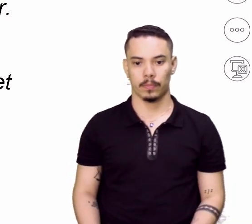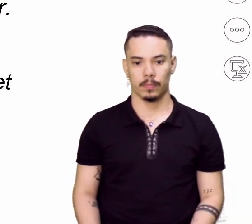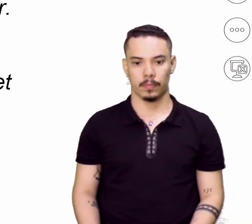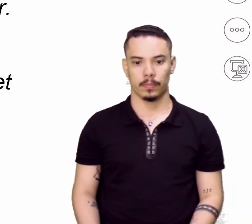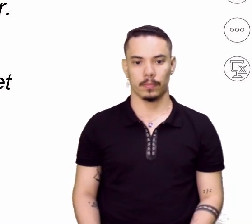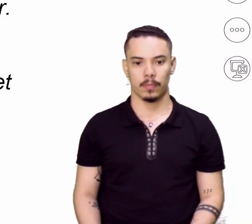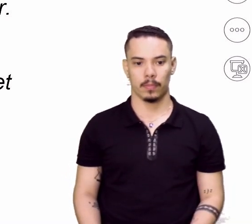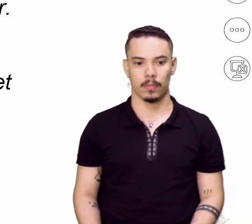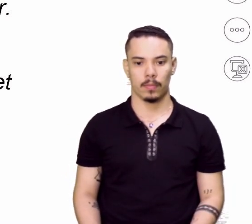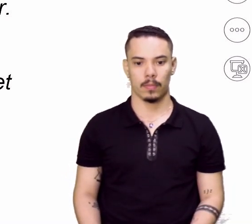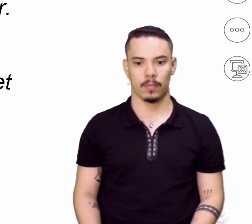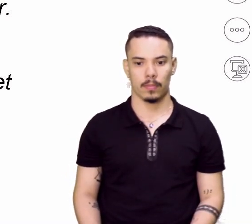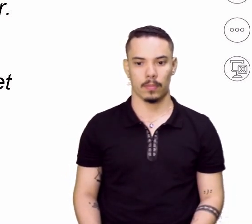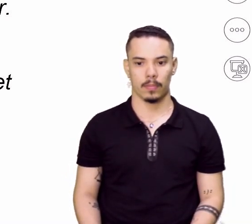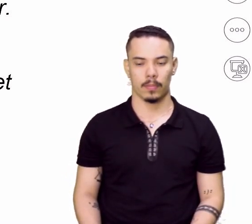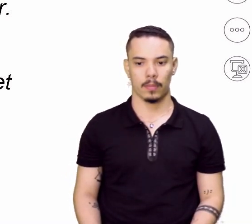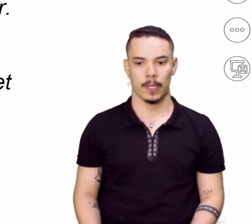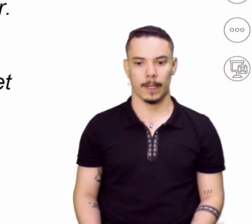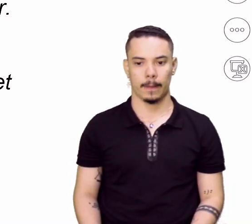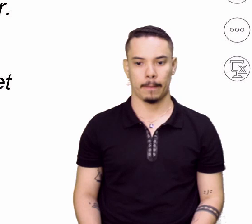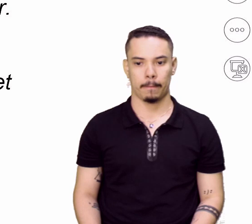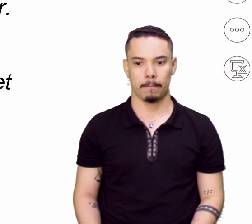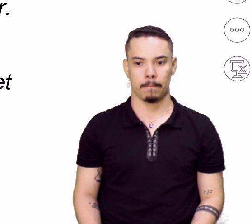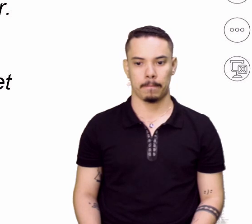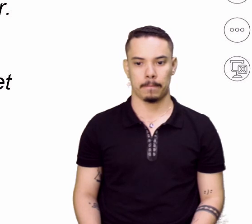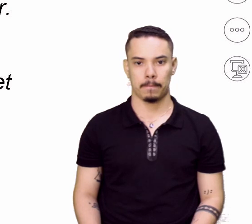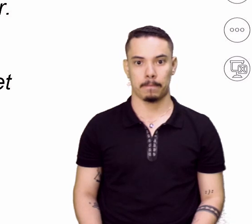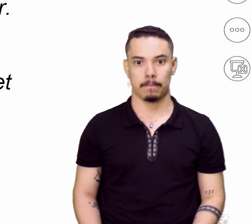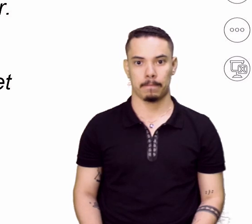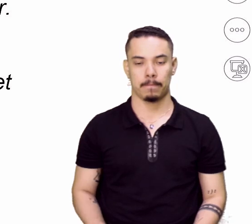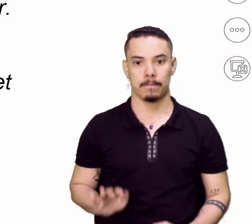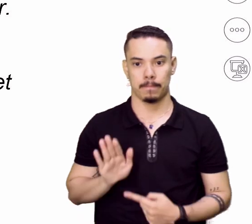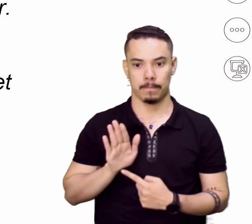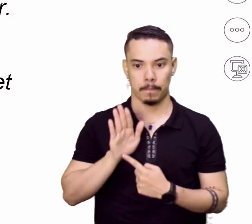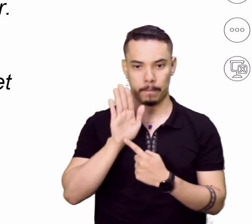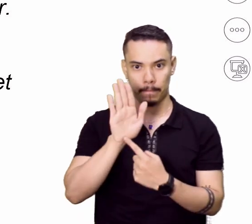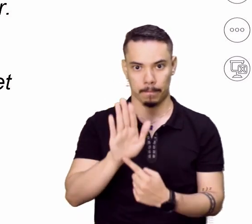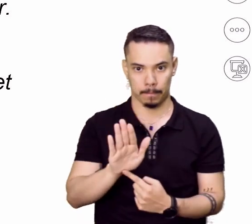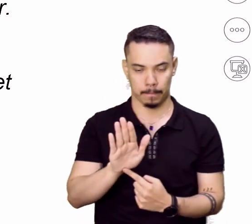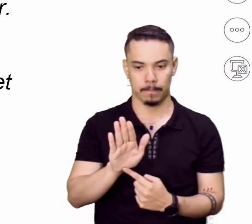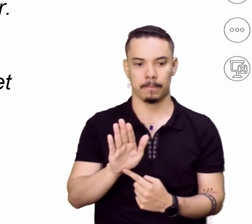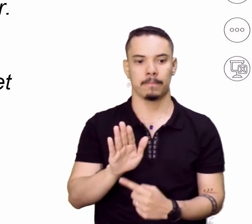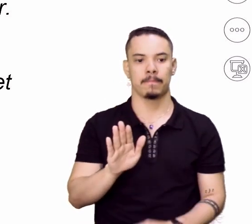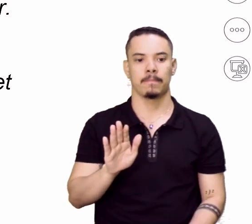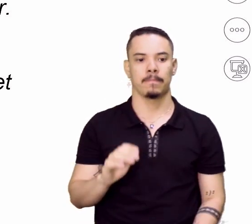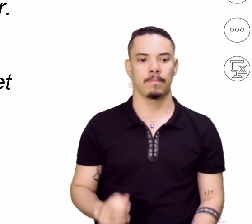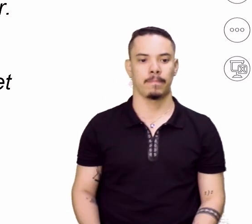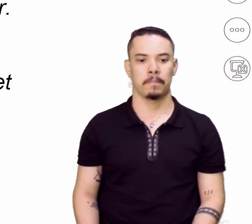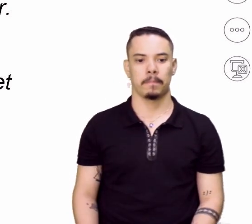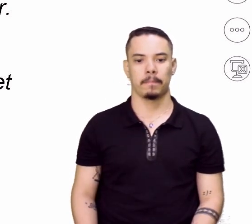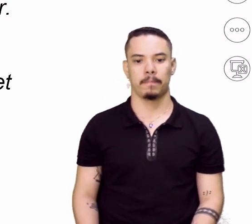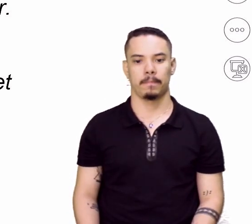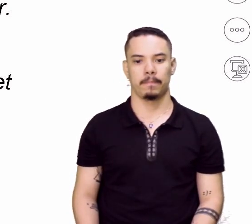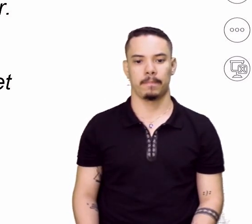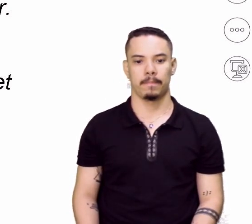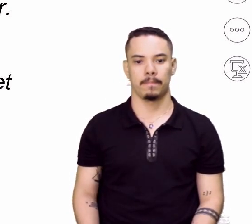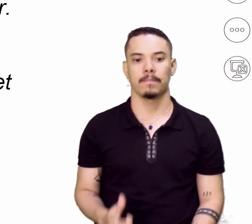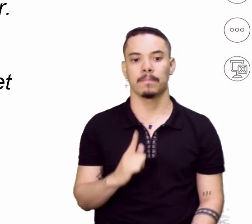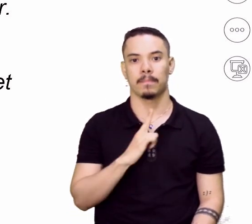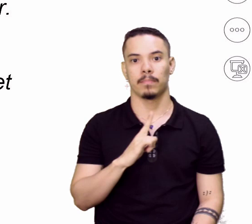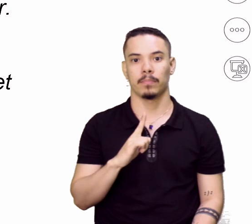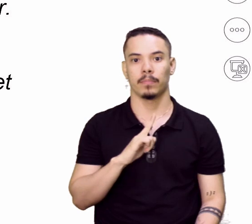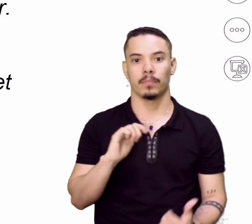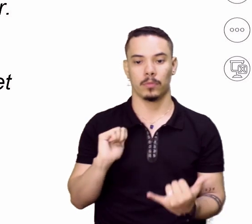que indica que o who, que é esse meu pronome relativo que se relaciona com pessoas, ocupa a posição de objeto